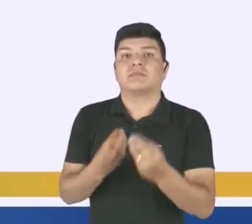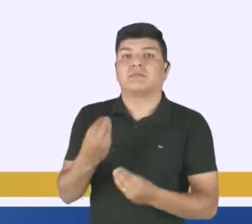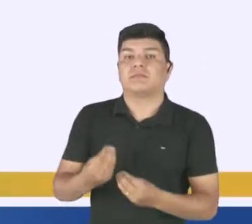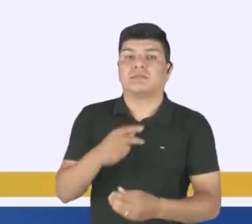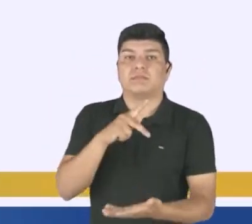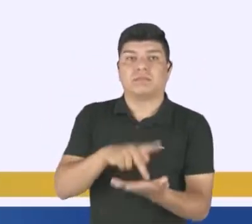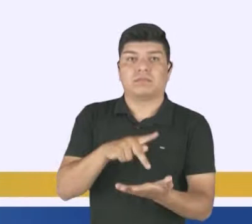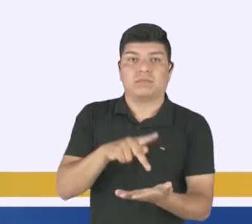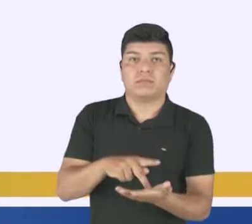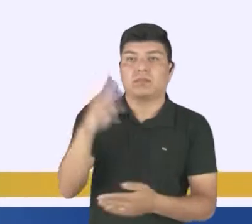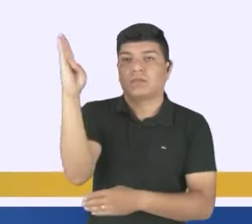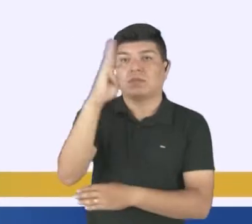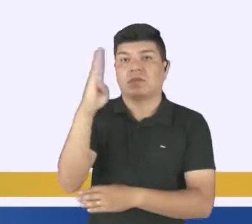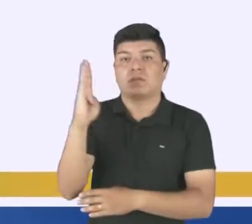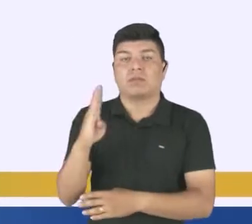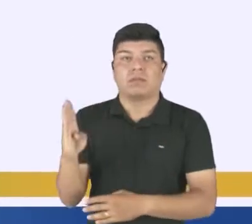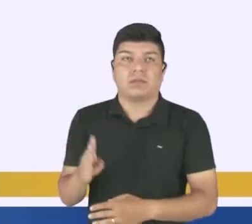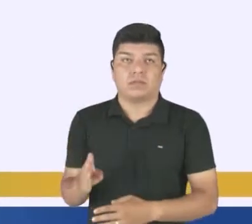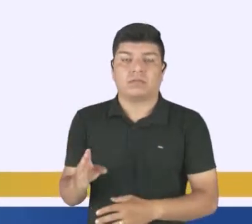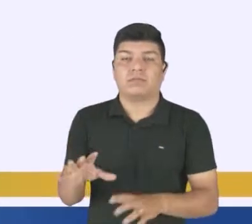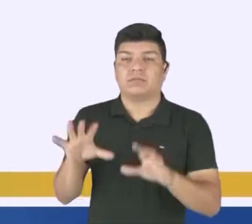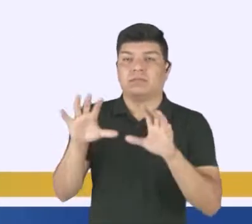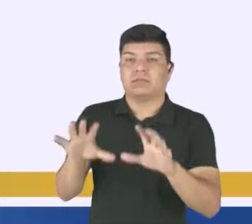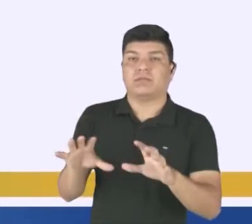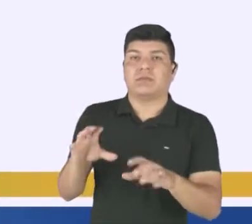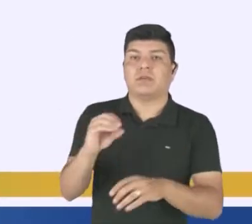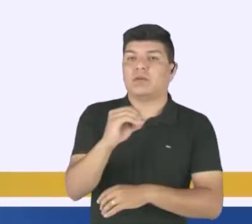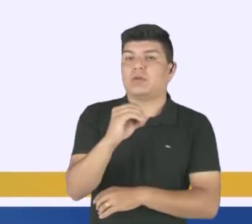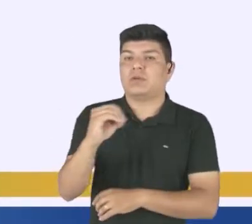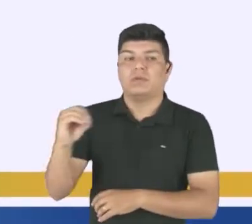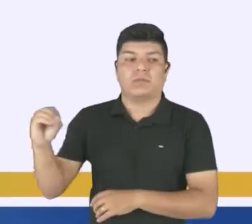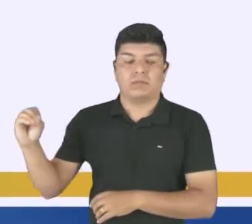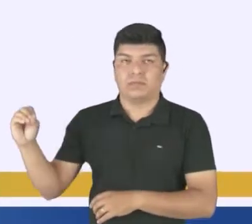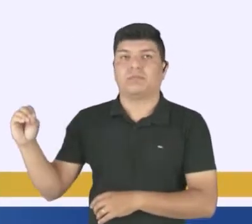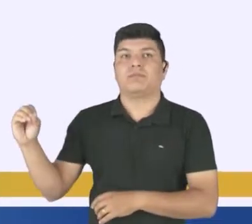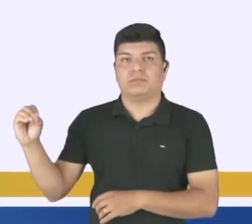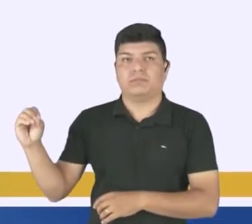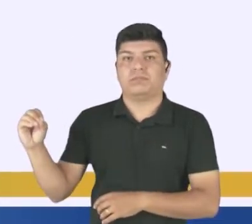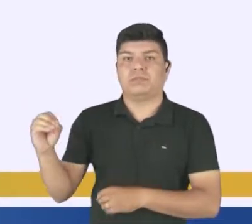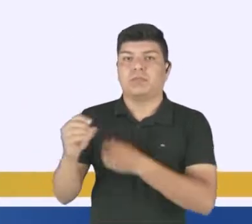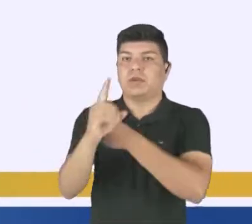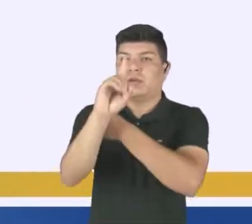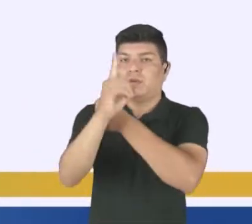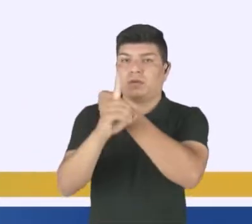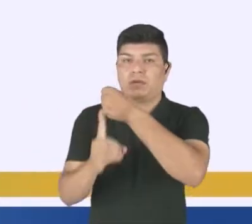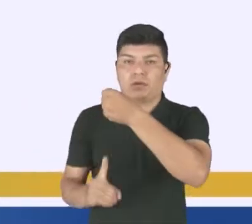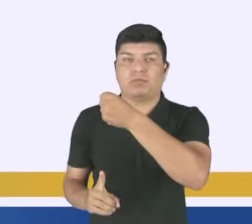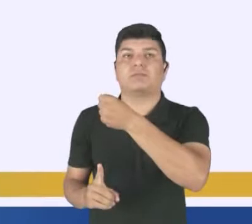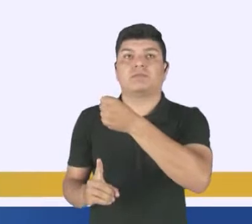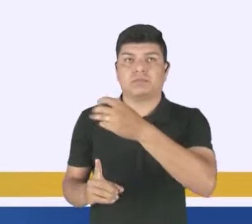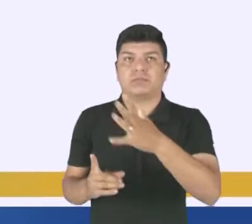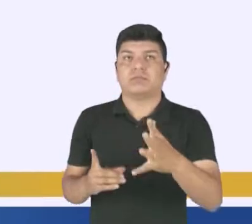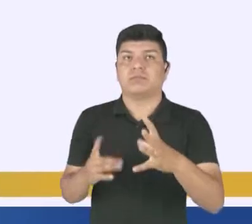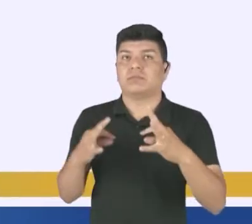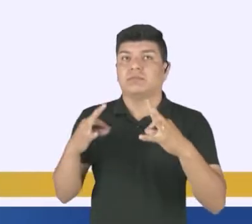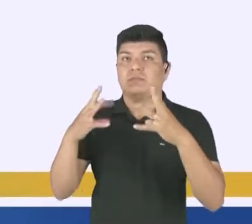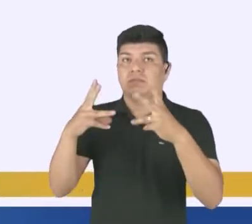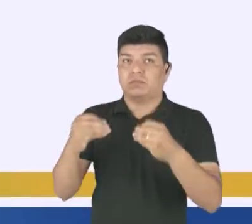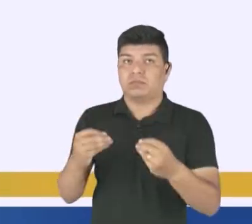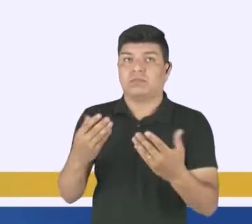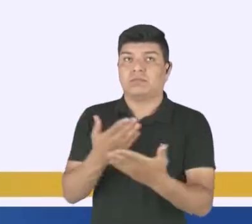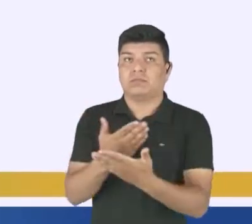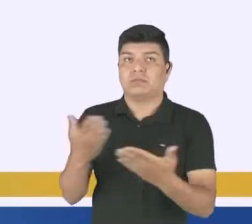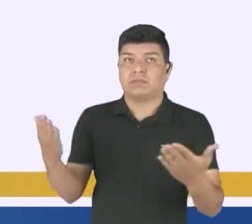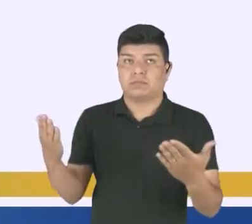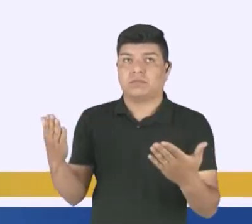estamos. O Brasil localiza-se a oeste do meridiano inicial de Greenwich, situando-se, portanto, inteiramente